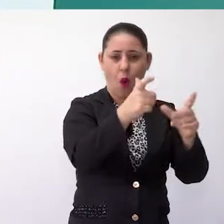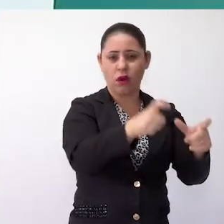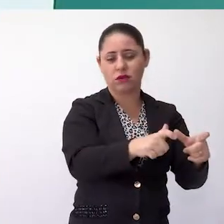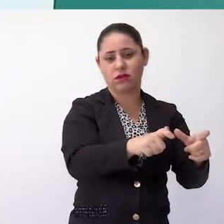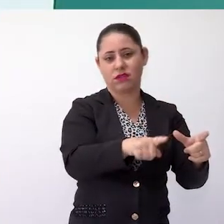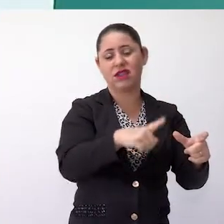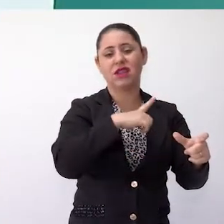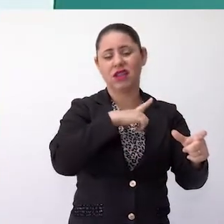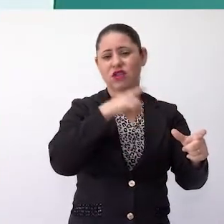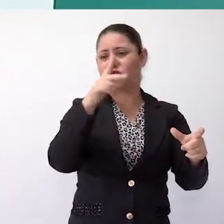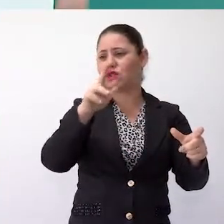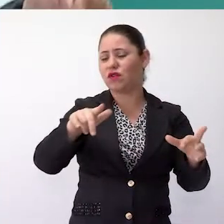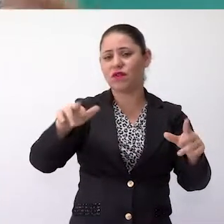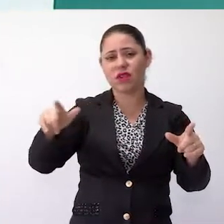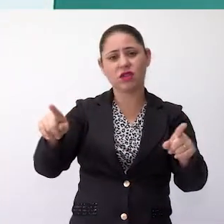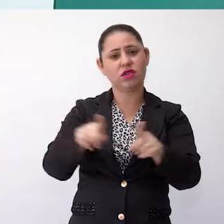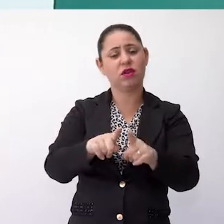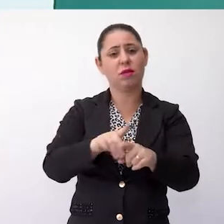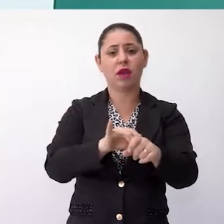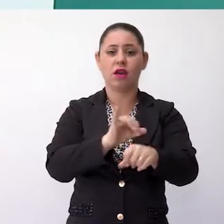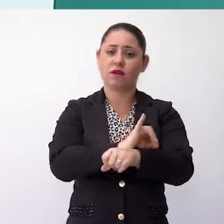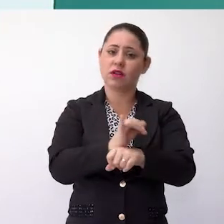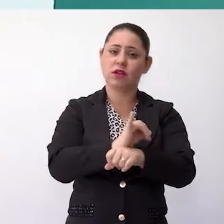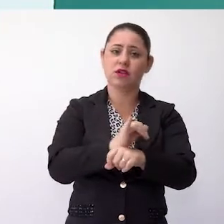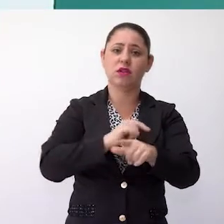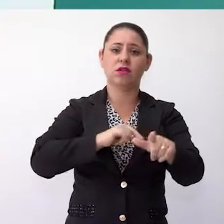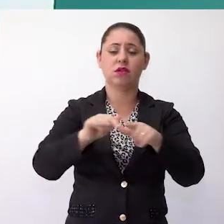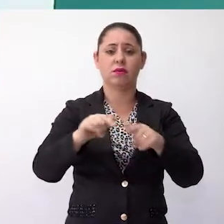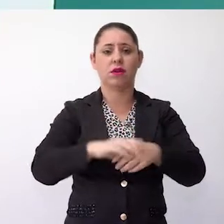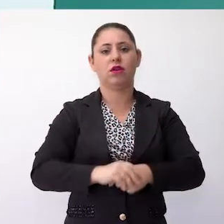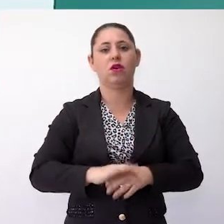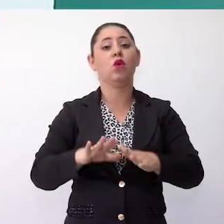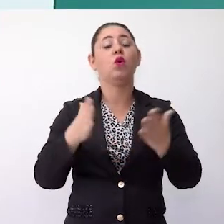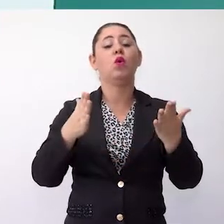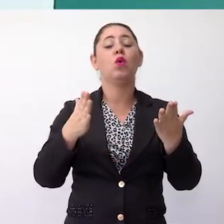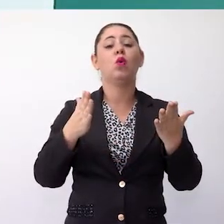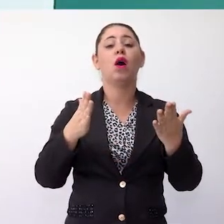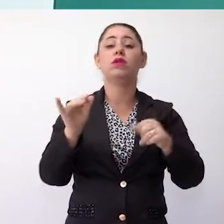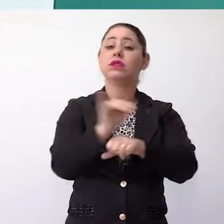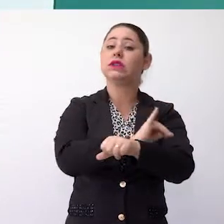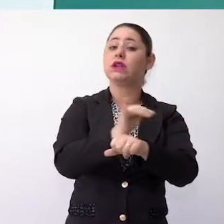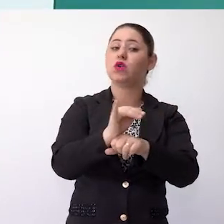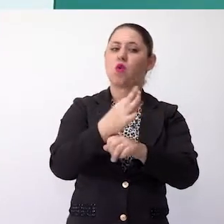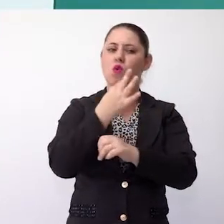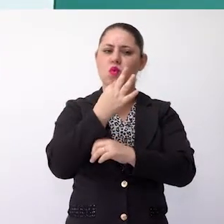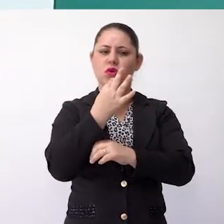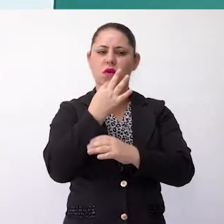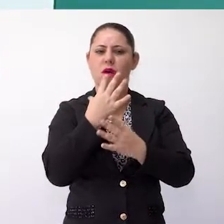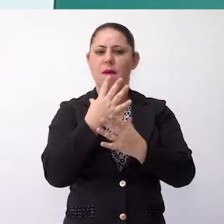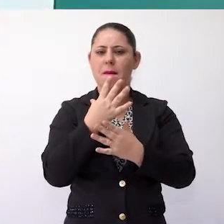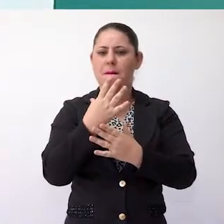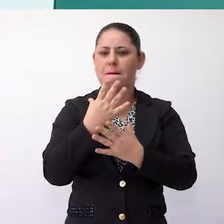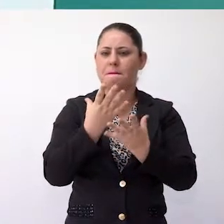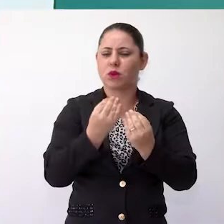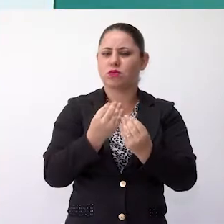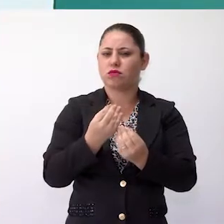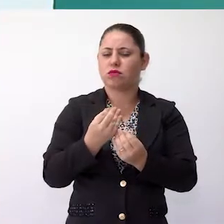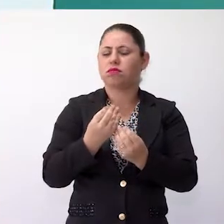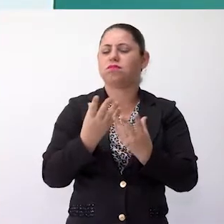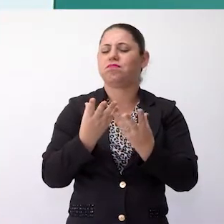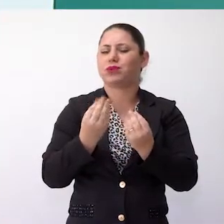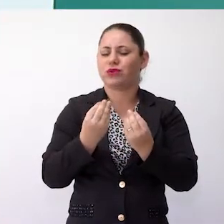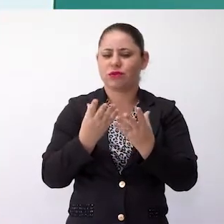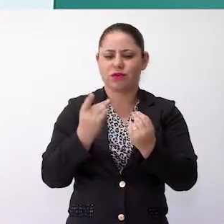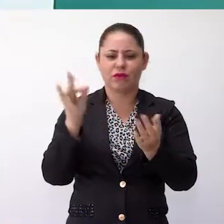Então o nosso policiamento ele se utiliza de todas as vias possíveis. Então qual que é a estratégia do policial? Conhecer bem a região, né?